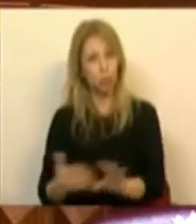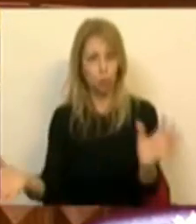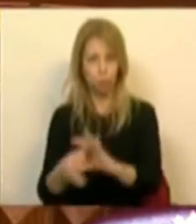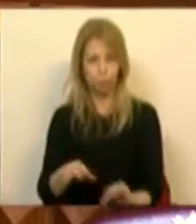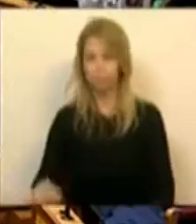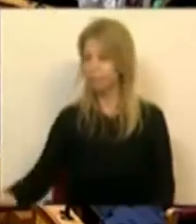Obrigado.